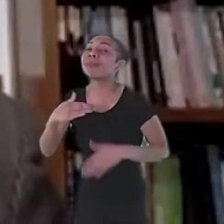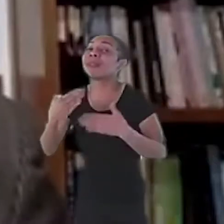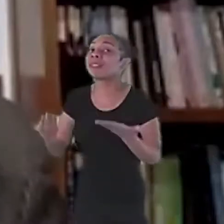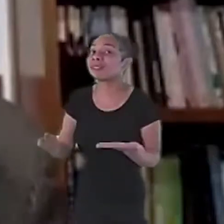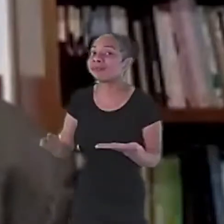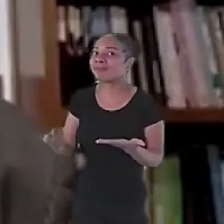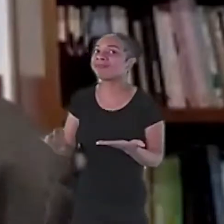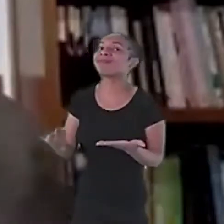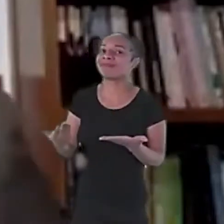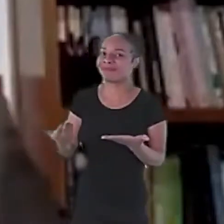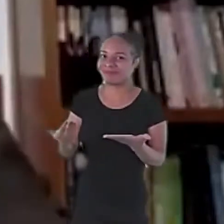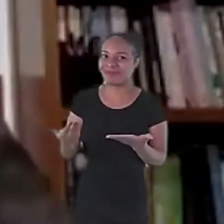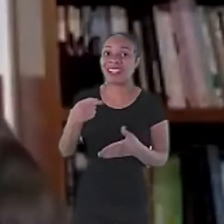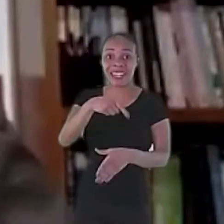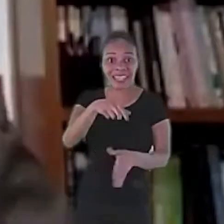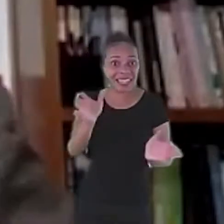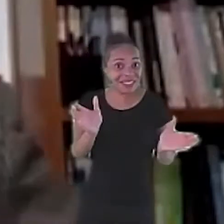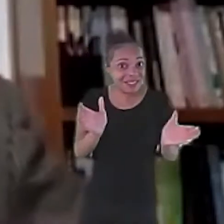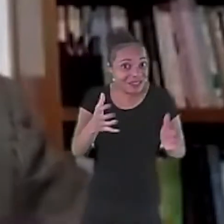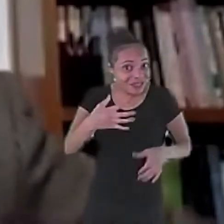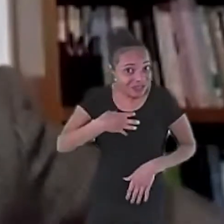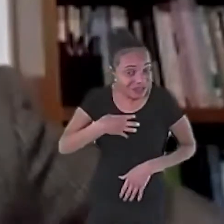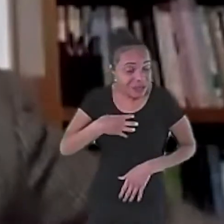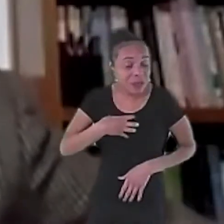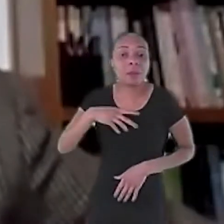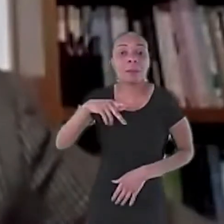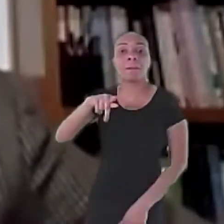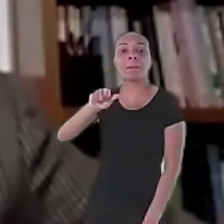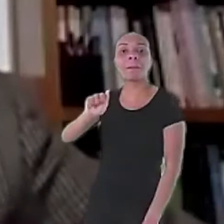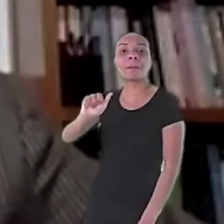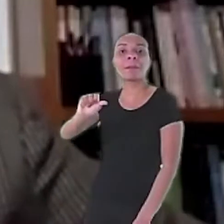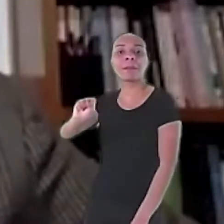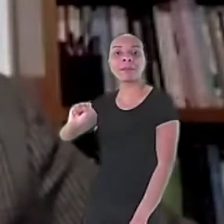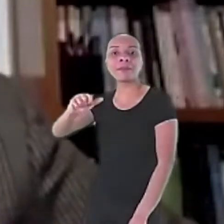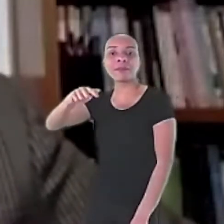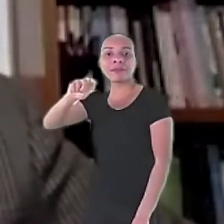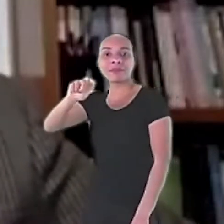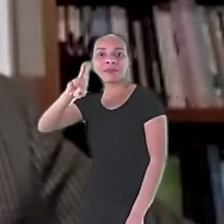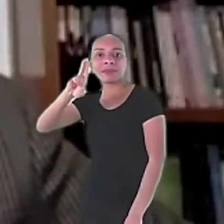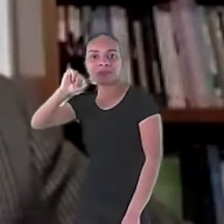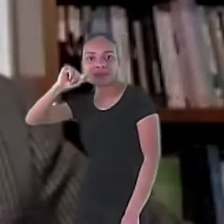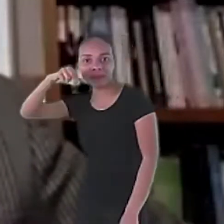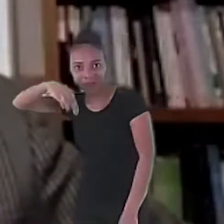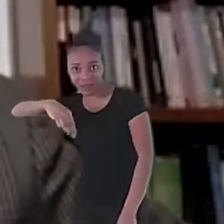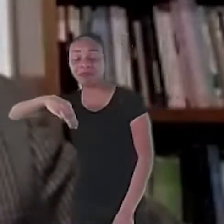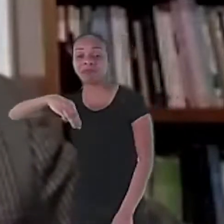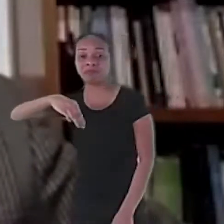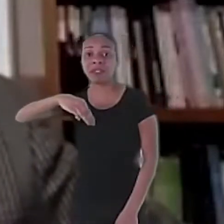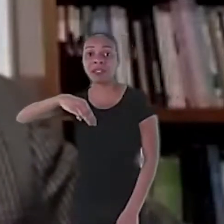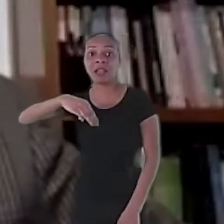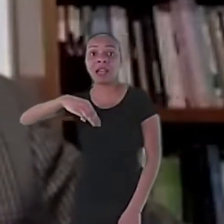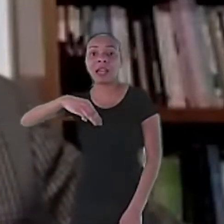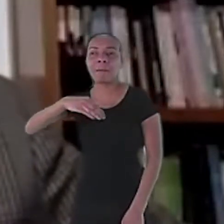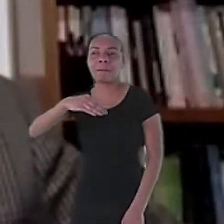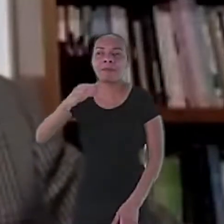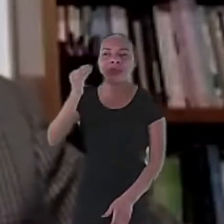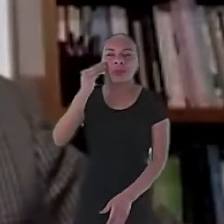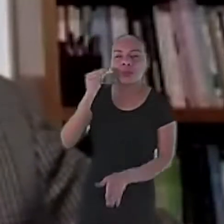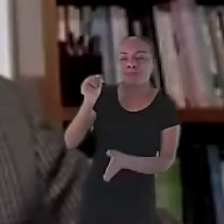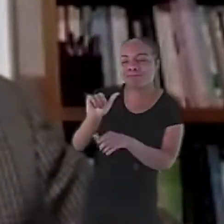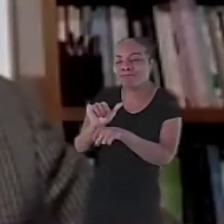burlou a censura prévia. A partir daí eu comecei a refletir. Quem sabe